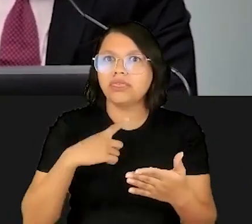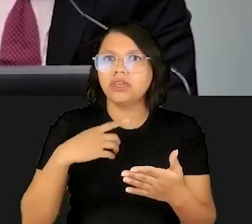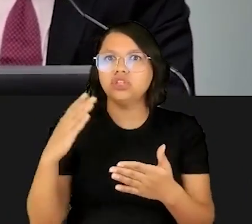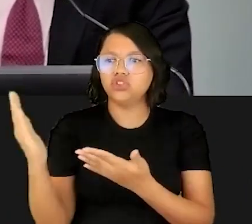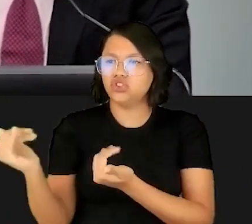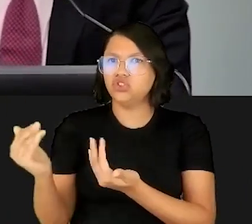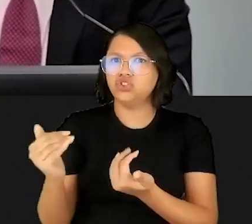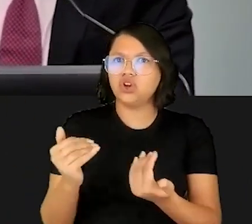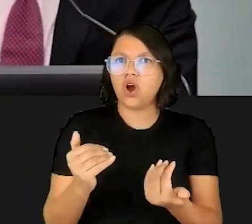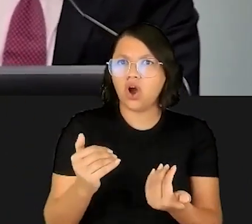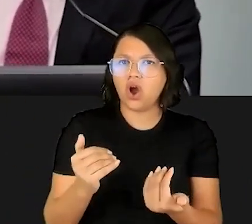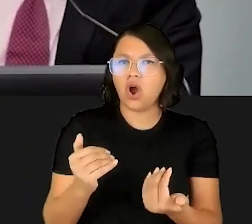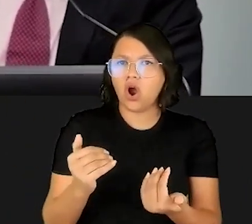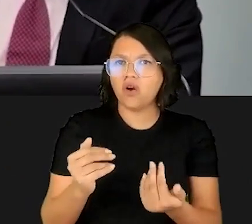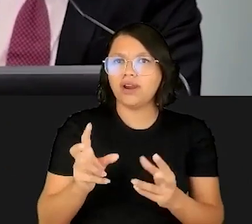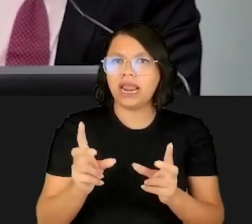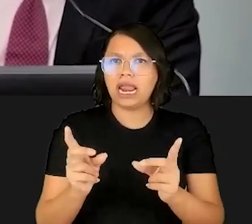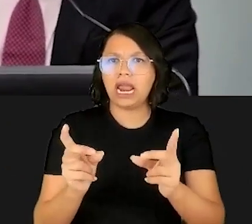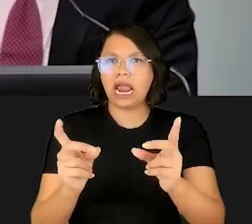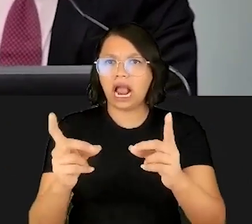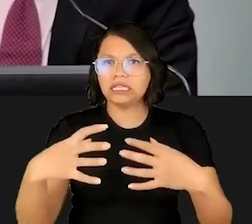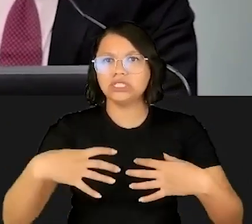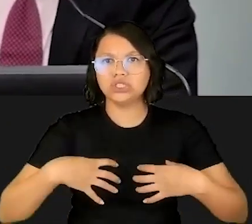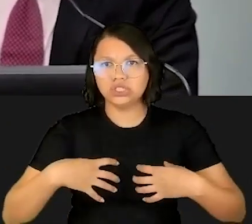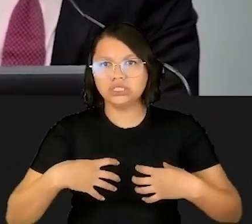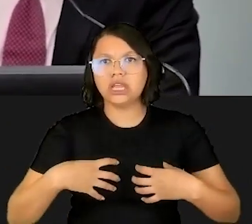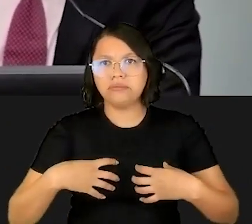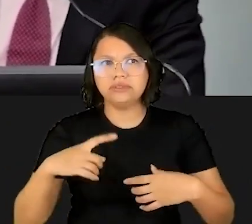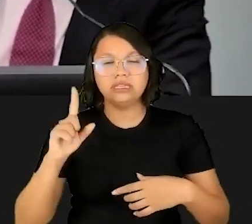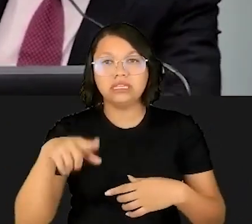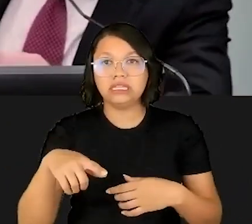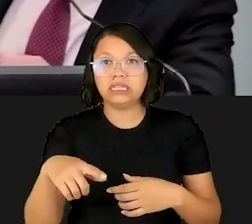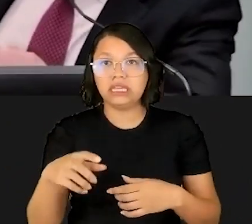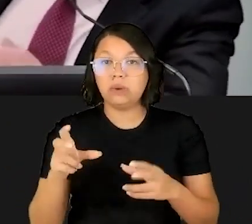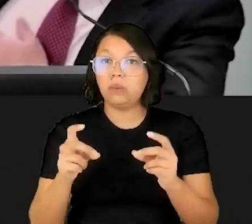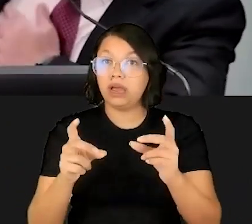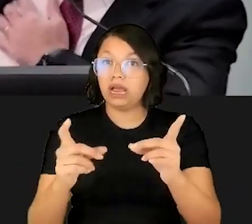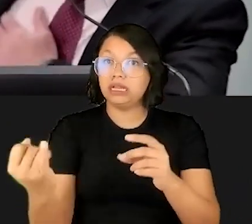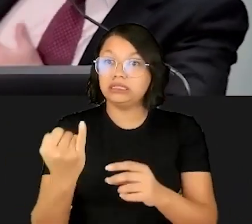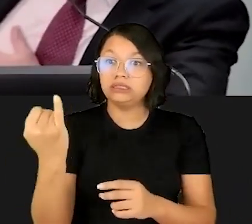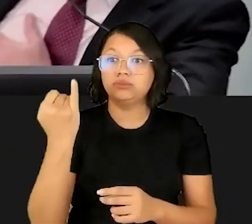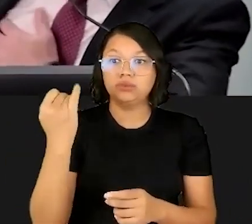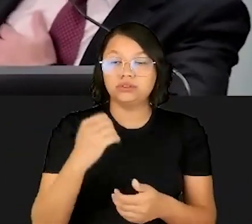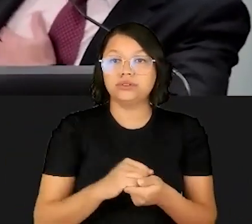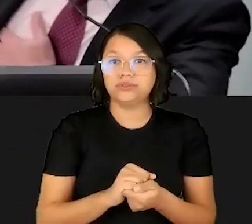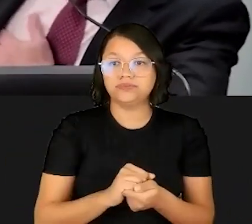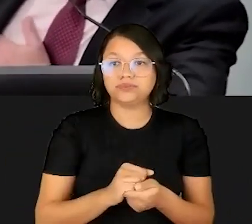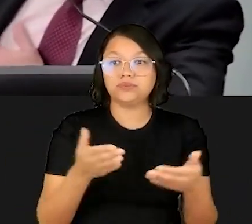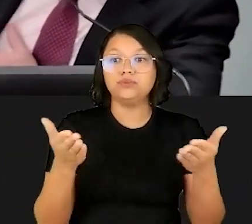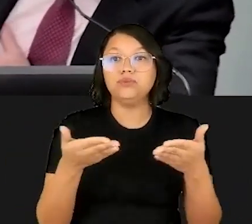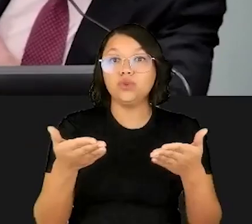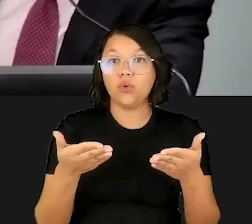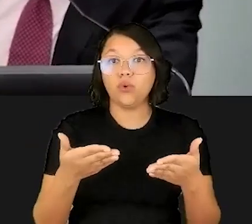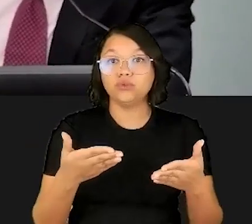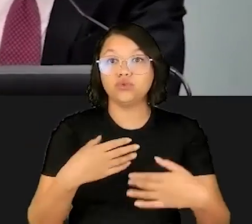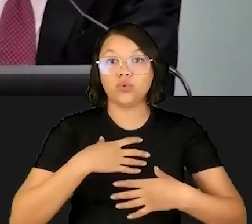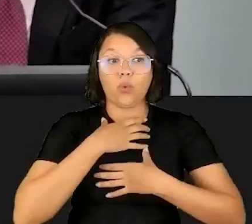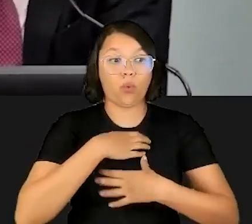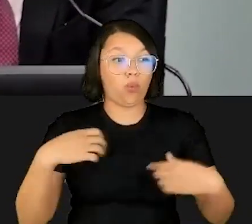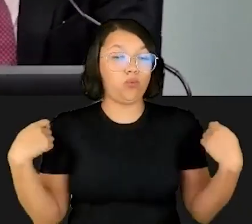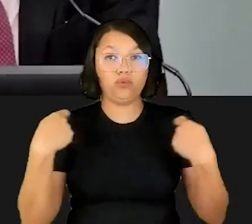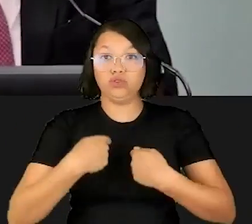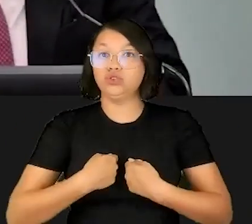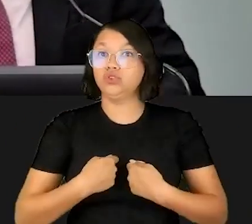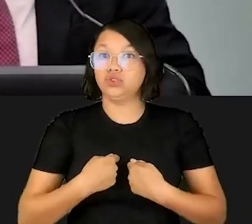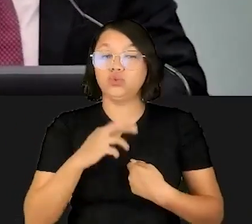de mama, que é um câncer extremamente importante. Vim até de rosa hoje, desembargador. Estamos no Outubro Rosa, para estimular as mulheres a